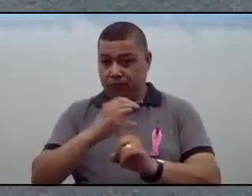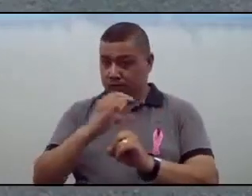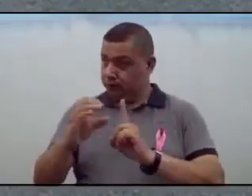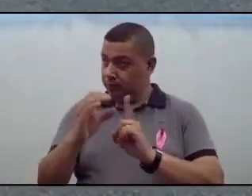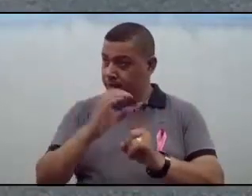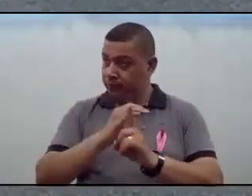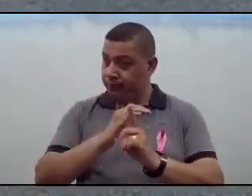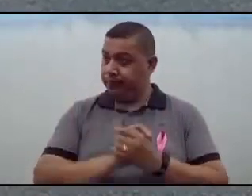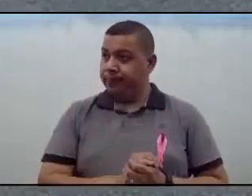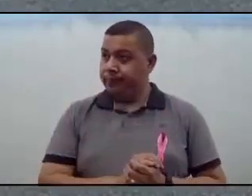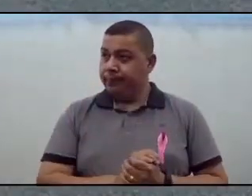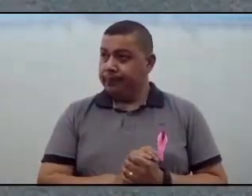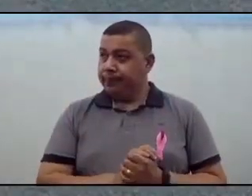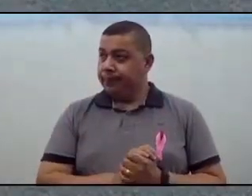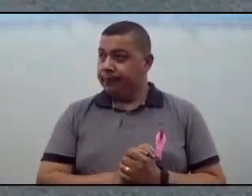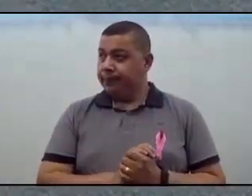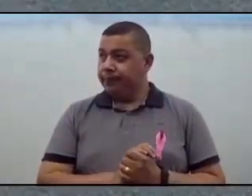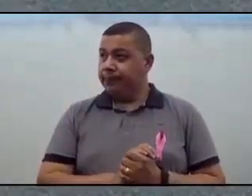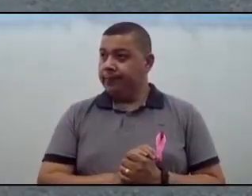de uma comunidade